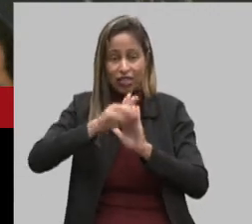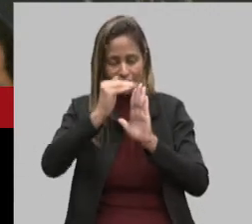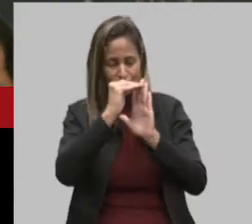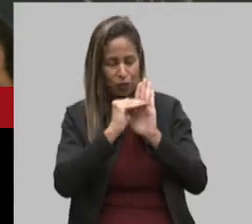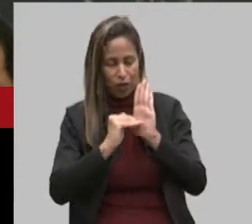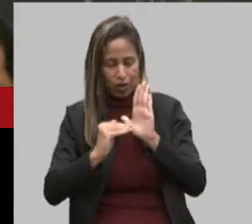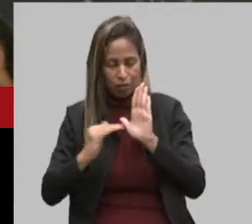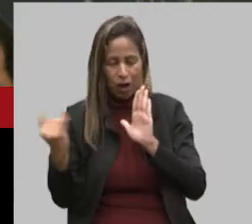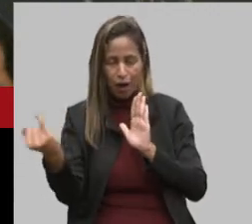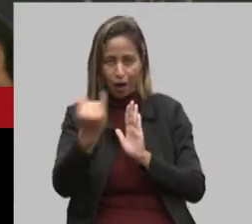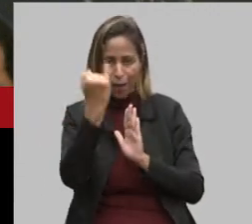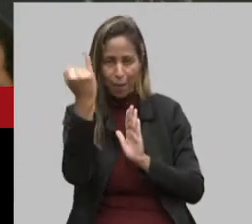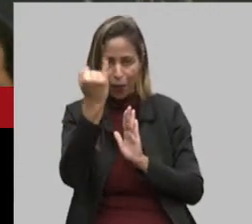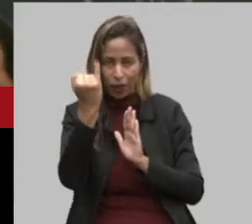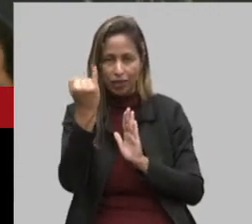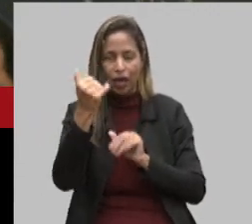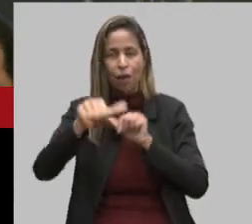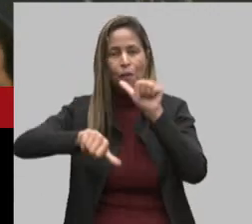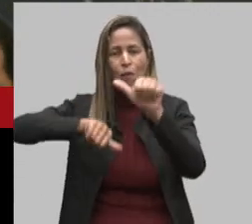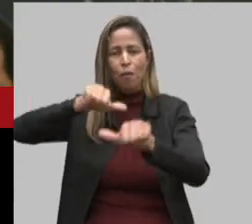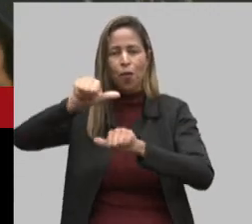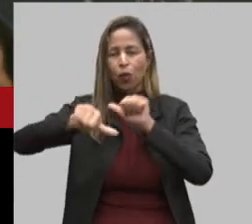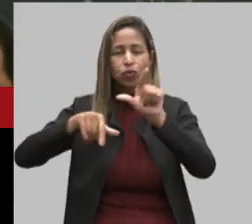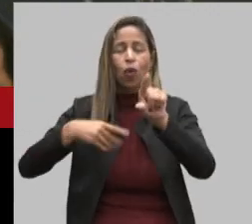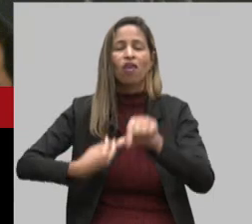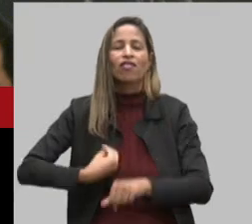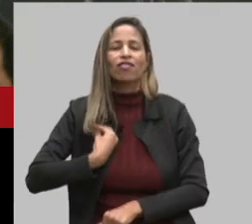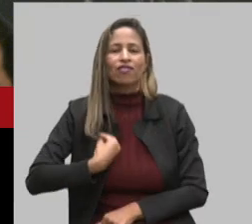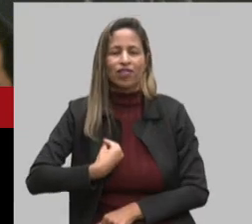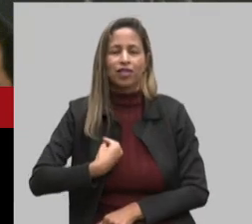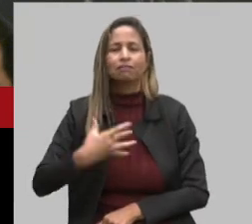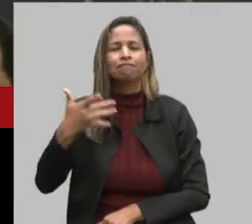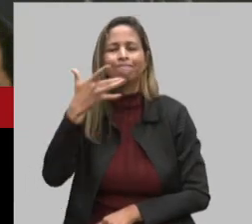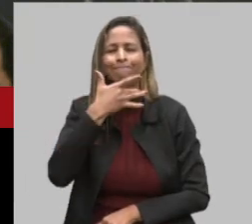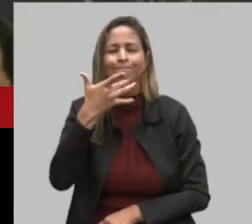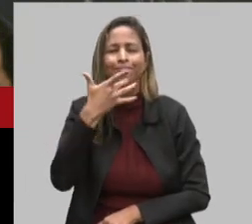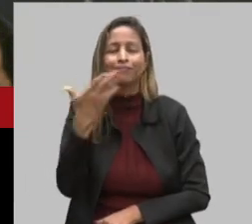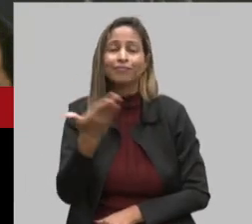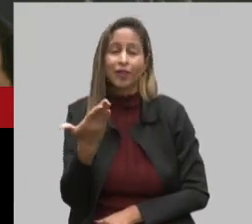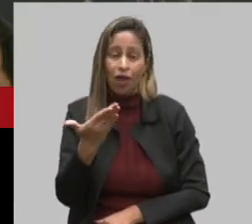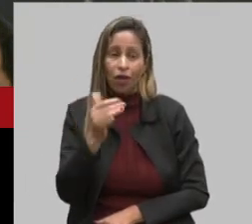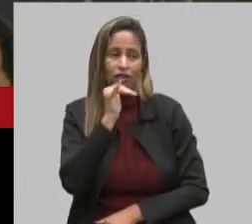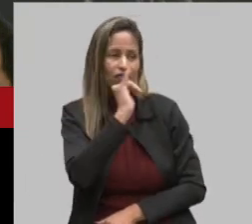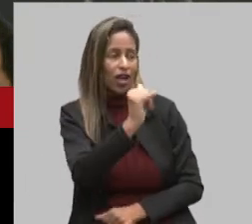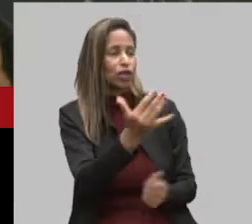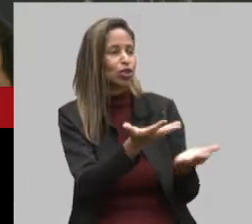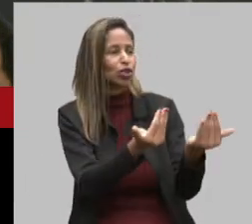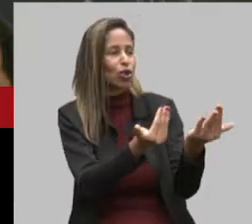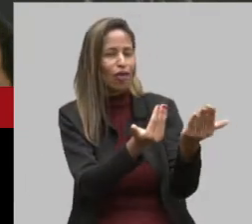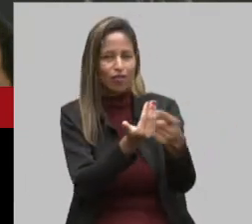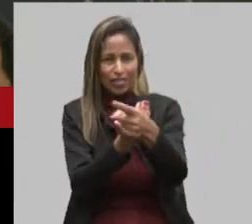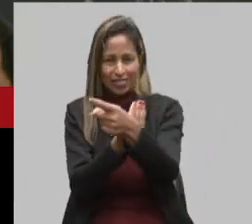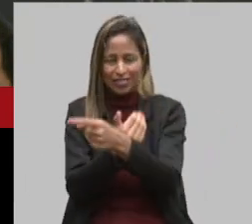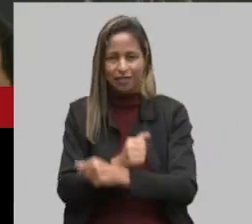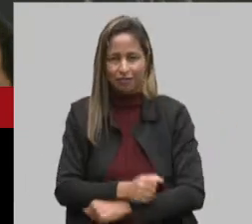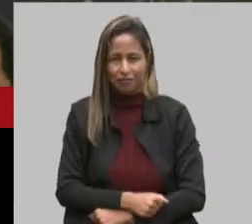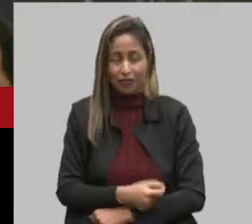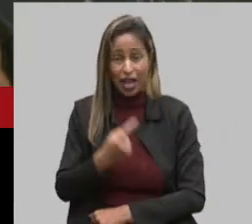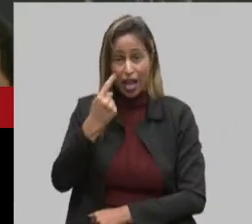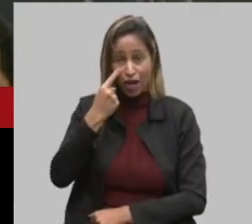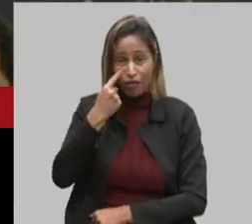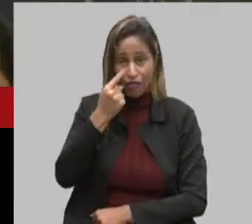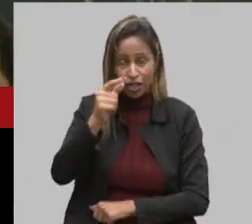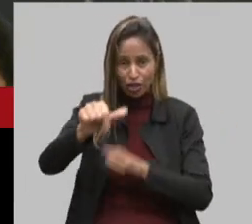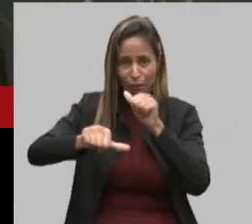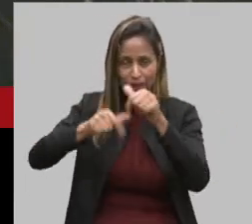importante que mudou tantas vidas Como é gostoso e agora eu me dirijo aos jovens presentes ver a mudança nos olhos